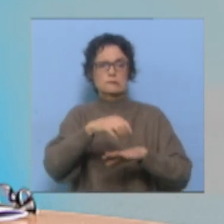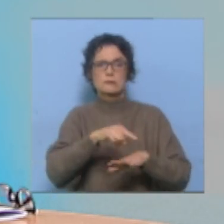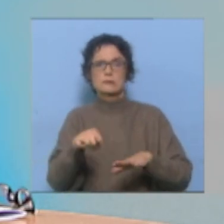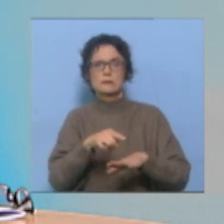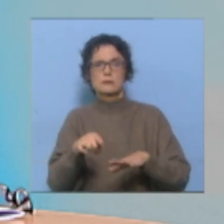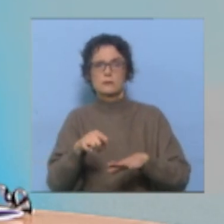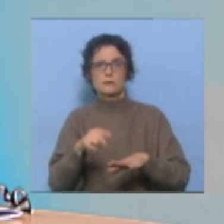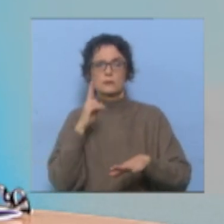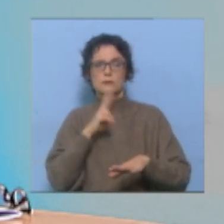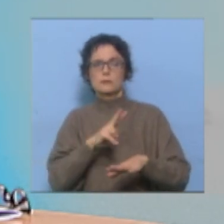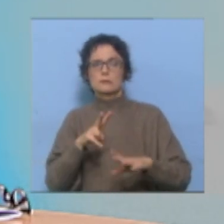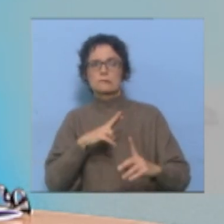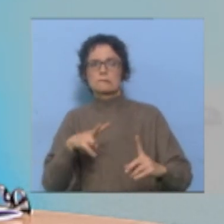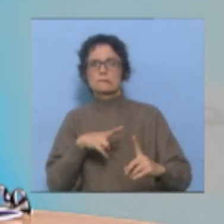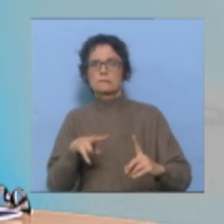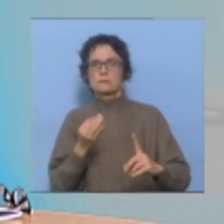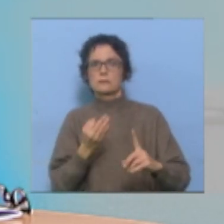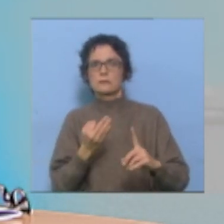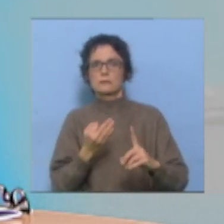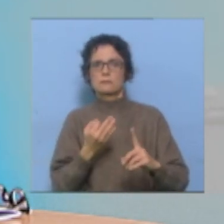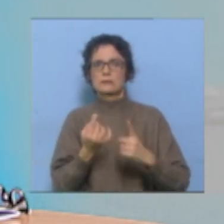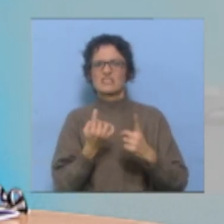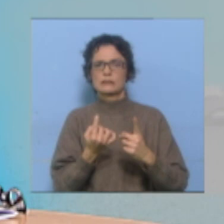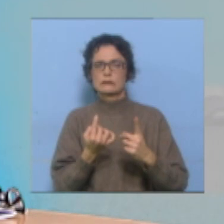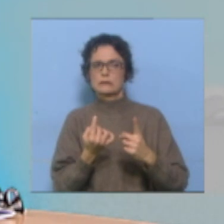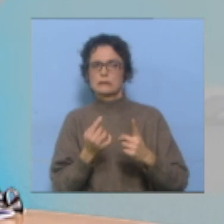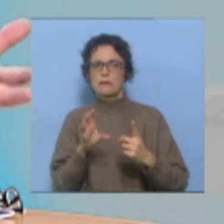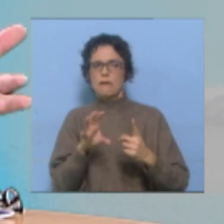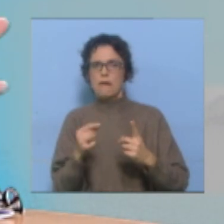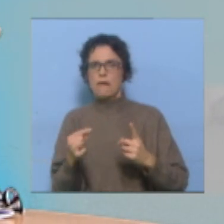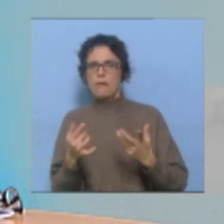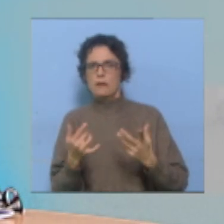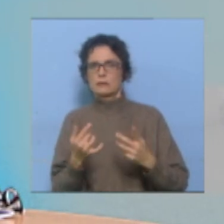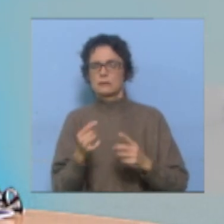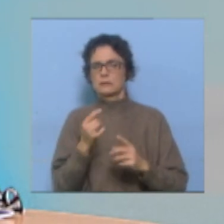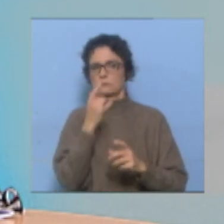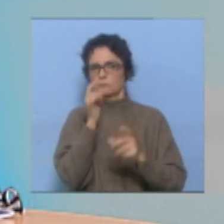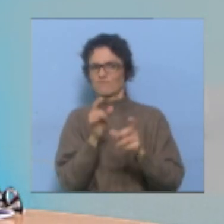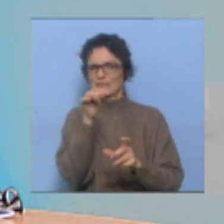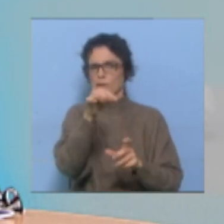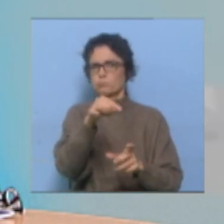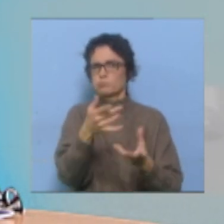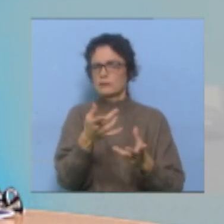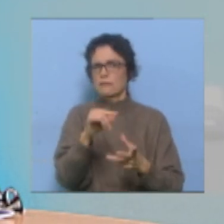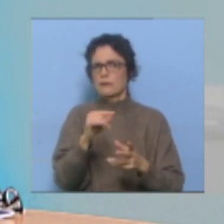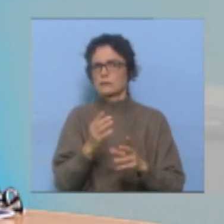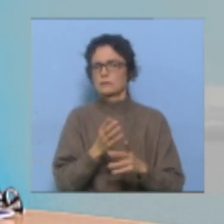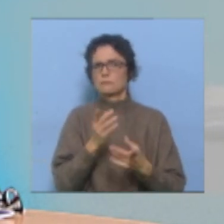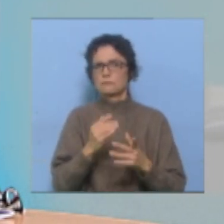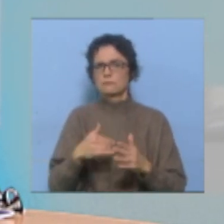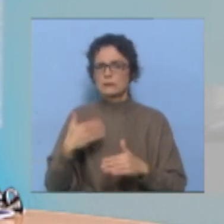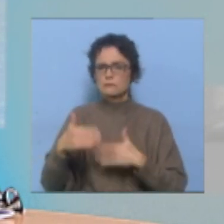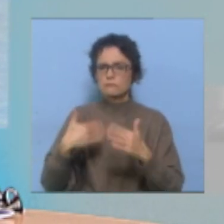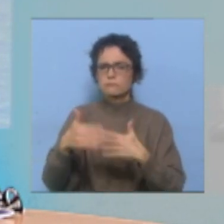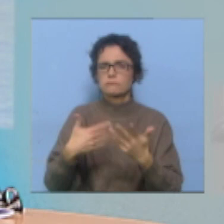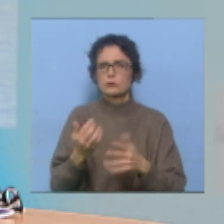Acredito que sem grande otimismo, seja por aqueles que lá estão, seja pelos processos de reintegração que tardam em